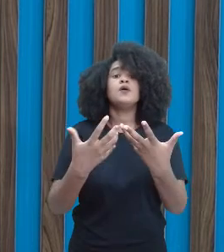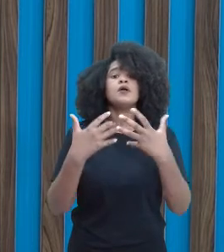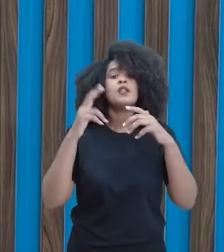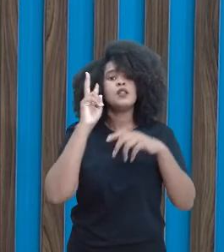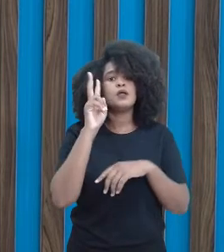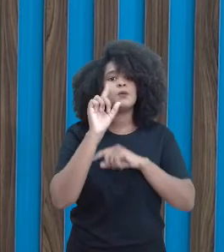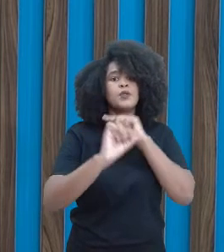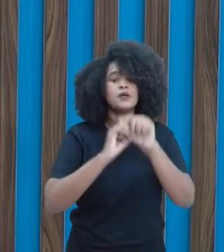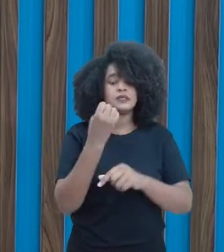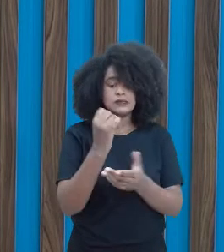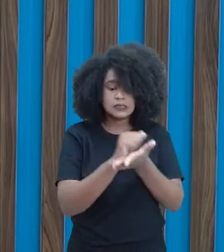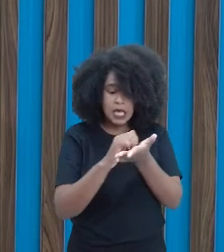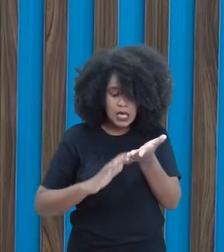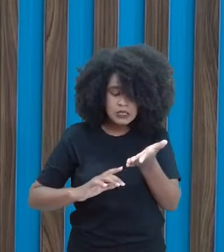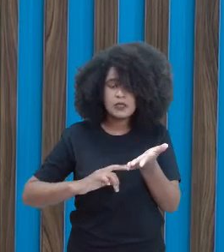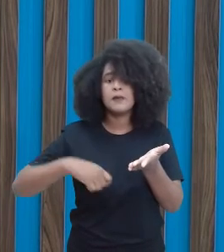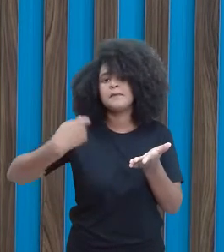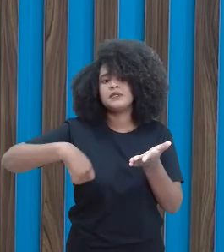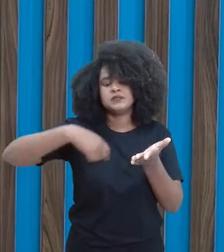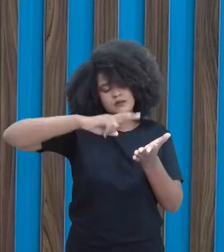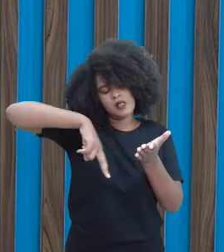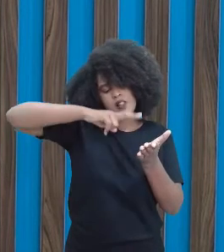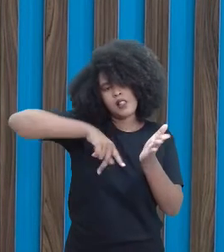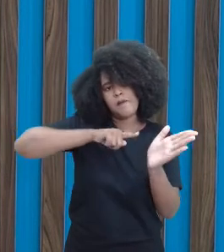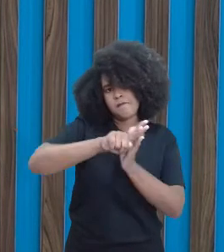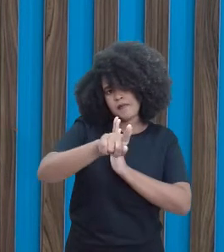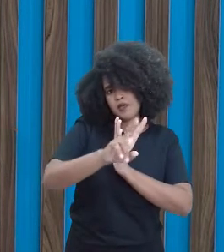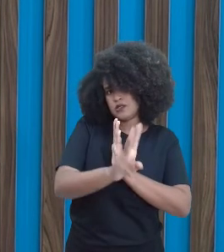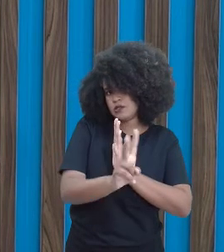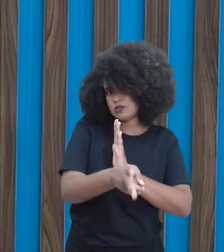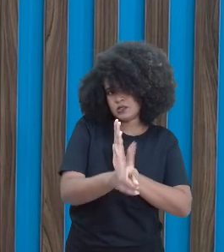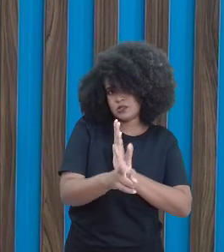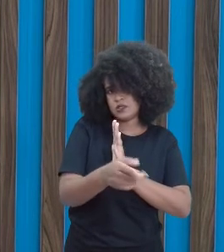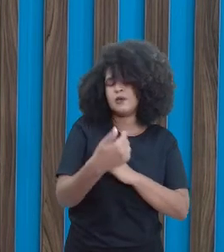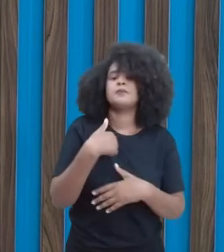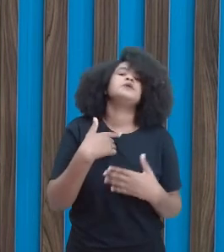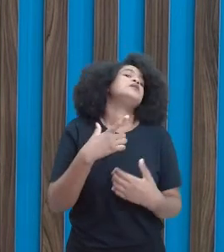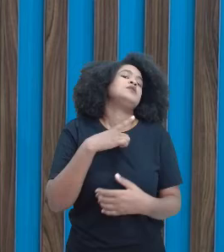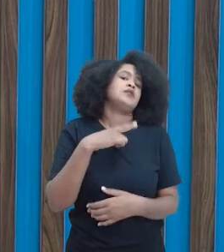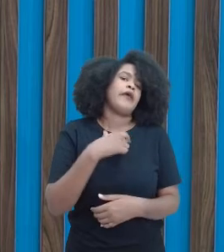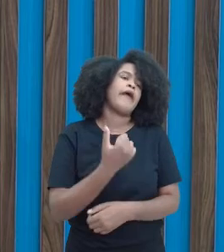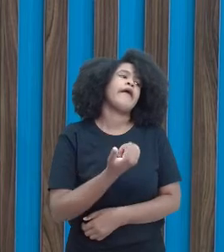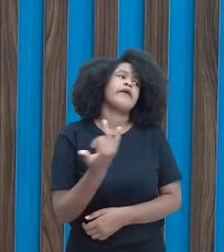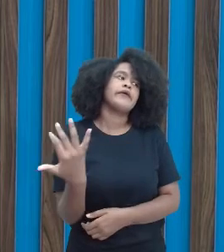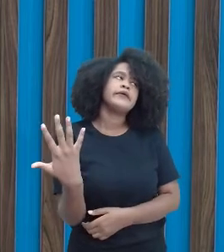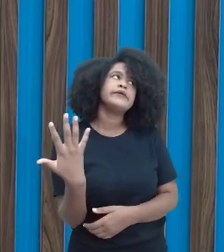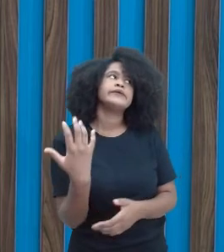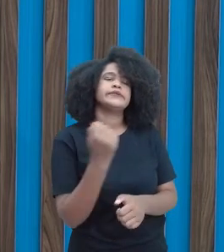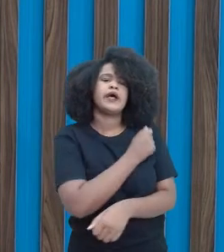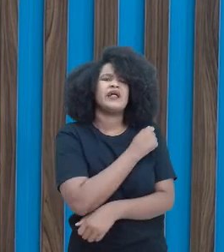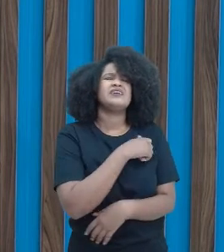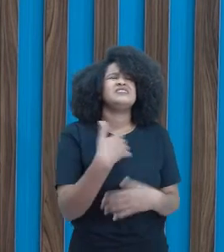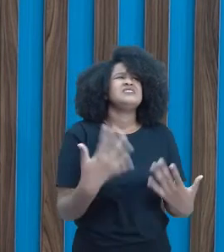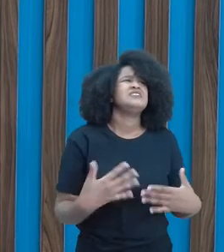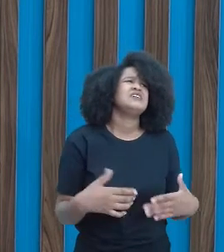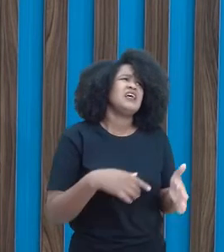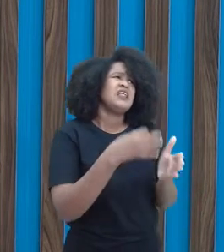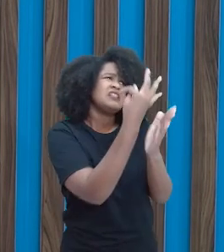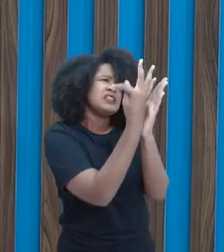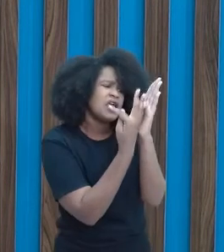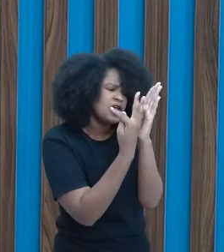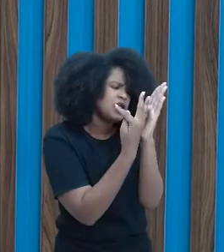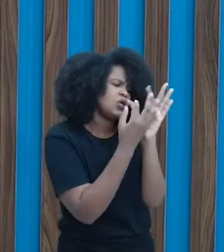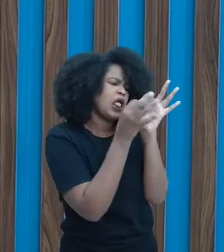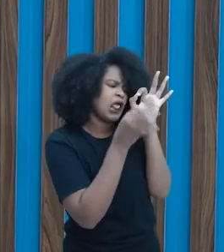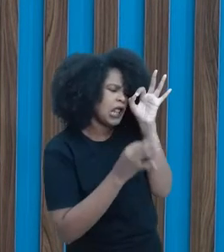pessoal, lê o enunciado. Né? Eu sei que tem alguns alunos que vão dizer, mas professor, o enunciado é muito longo, eu já vou ver lá no